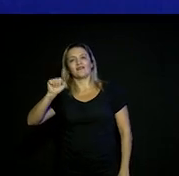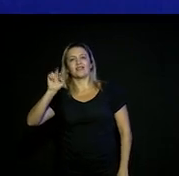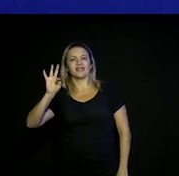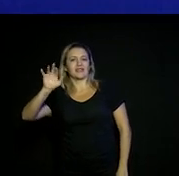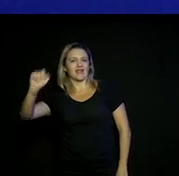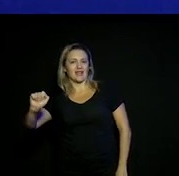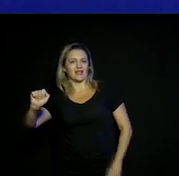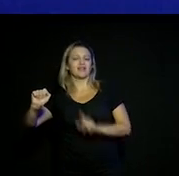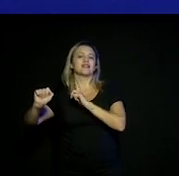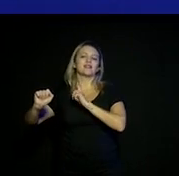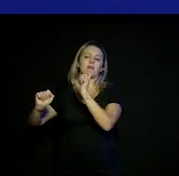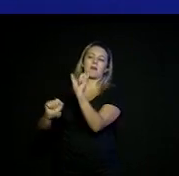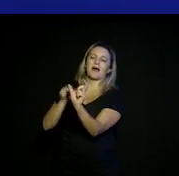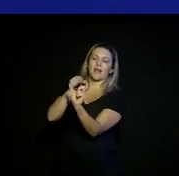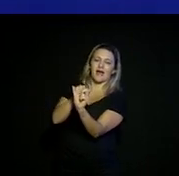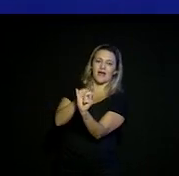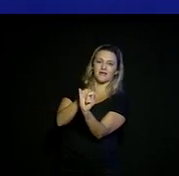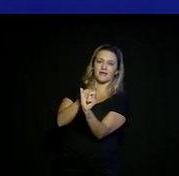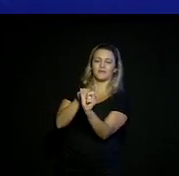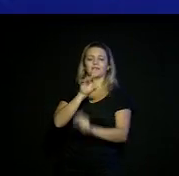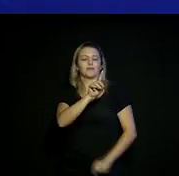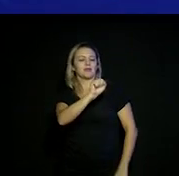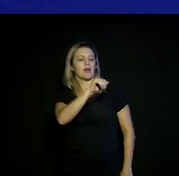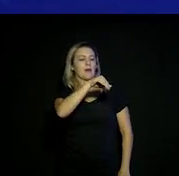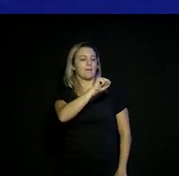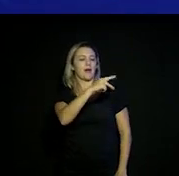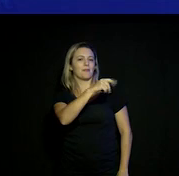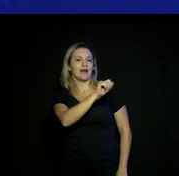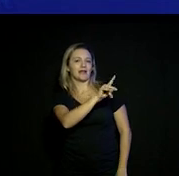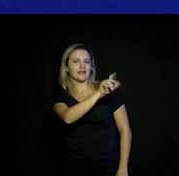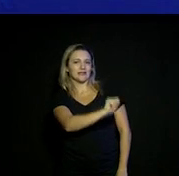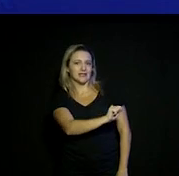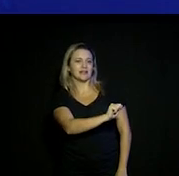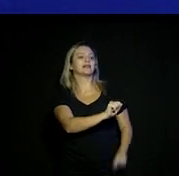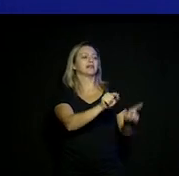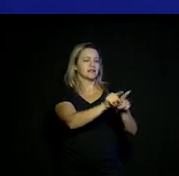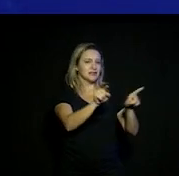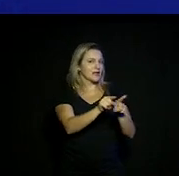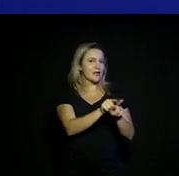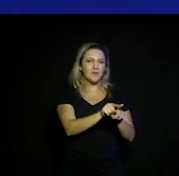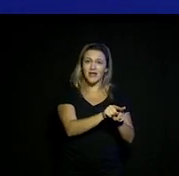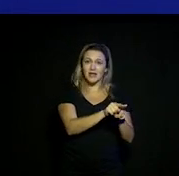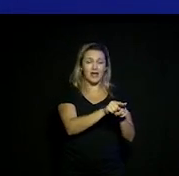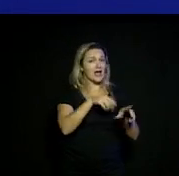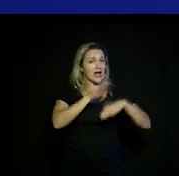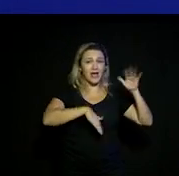palavra sagrada. E mais uma vez o Dhammapada dizia: mais do que mil palavras sem